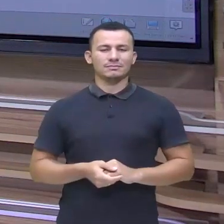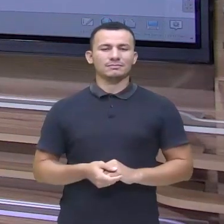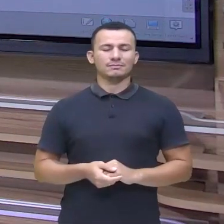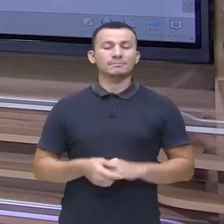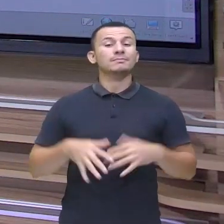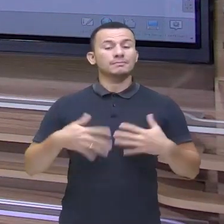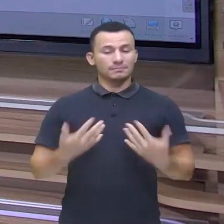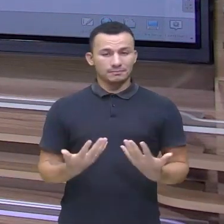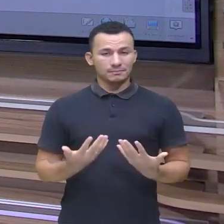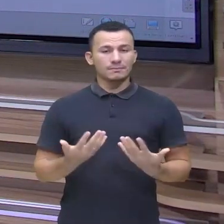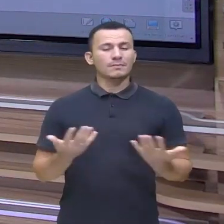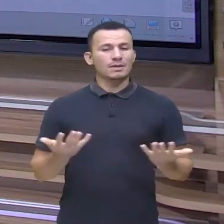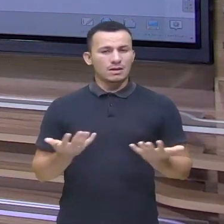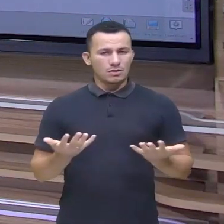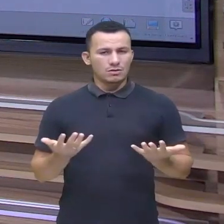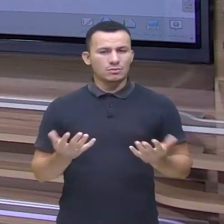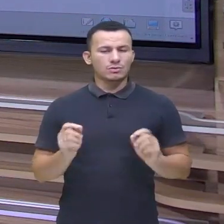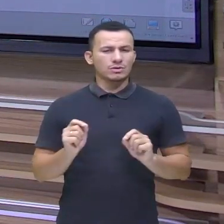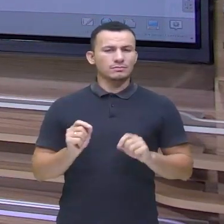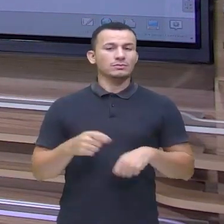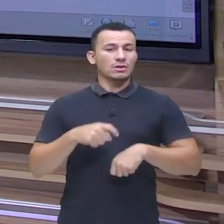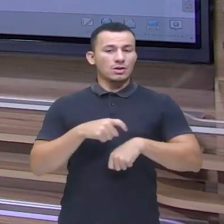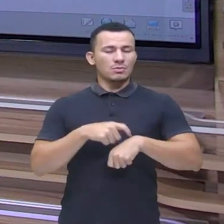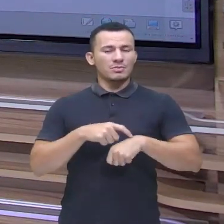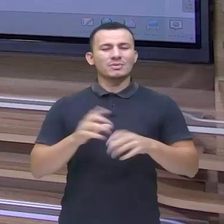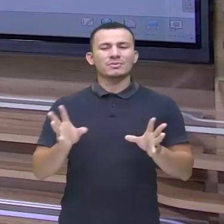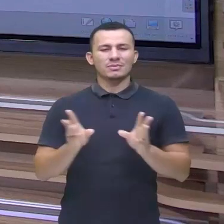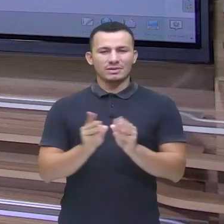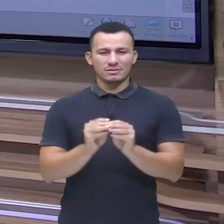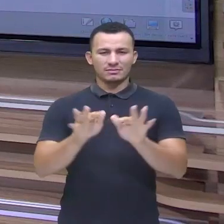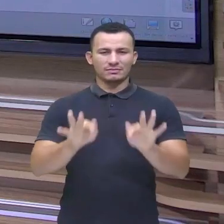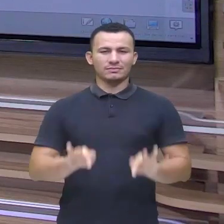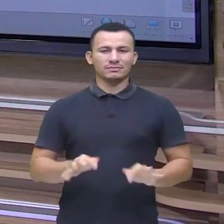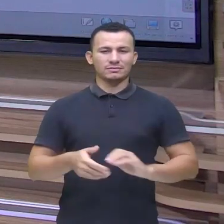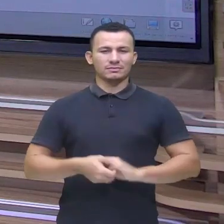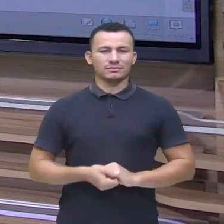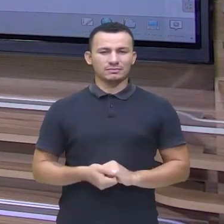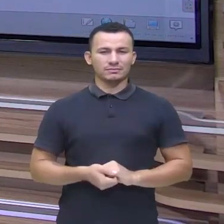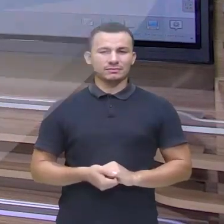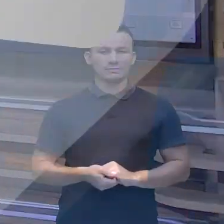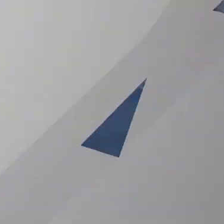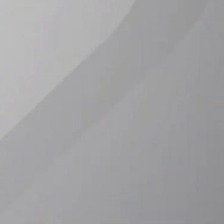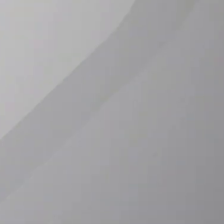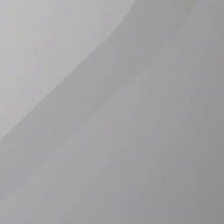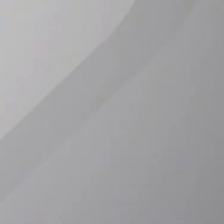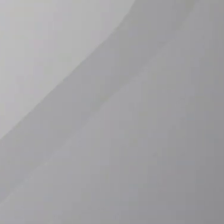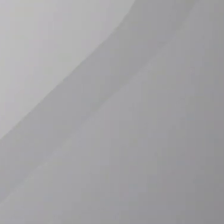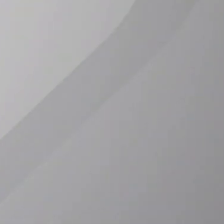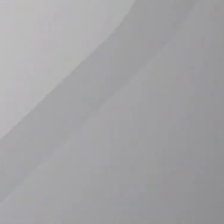Muito bem. Então, chegou agora o quê? A hora das nossas considerações finais.